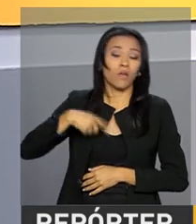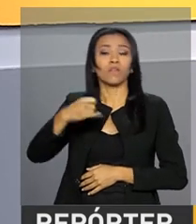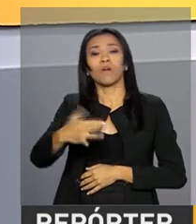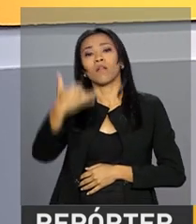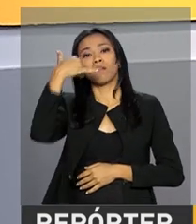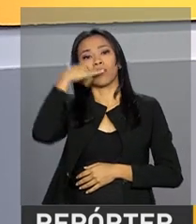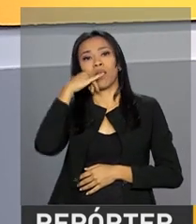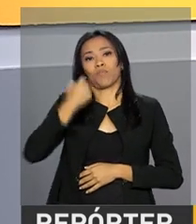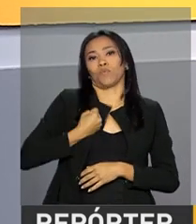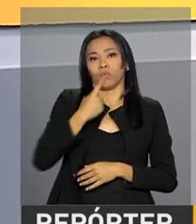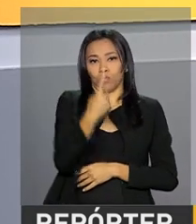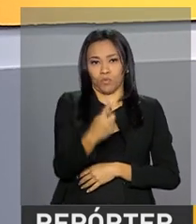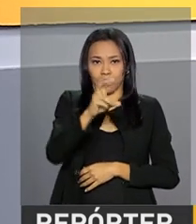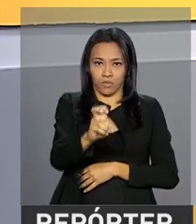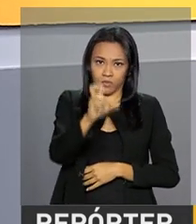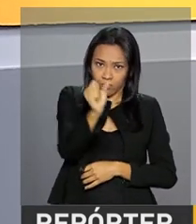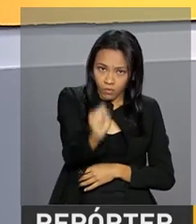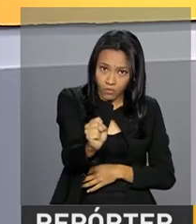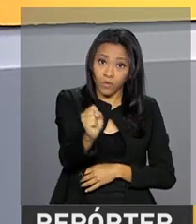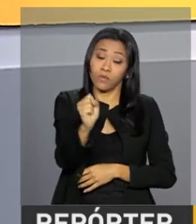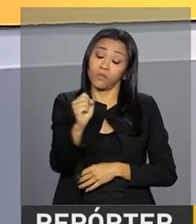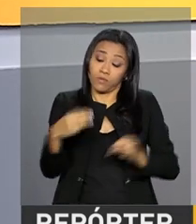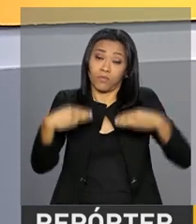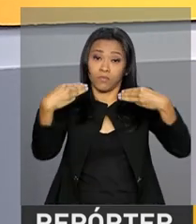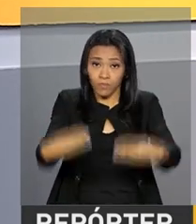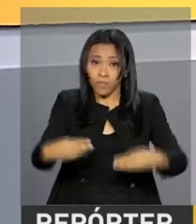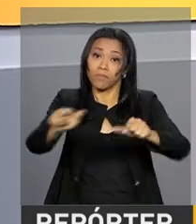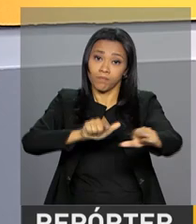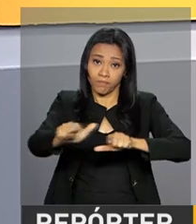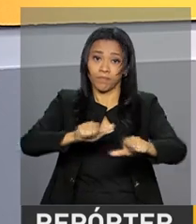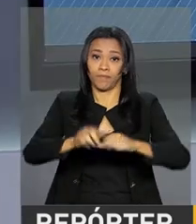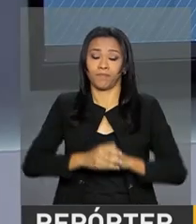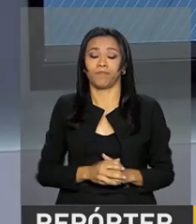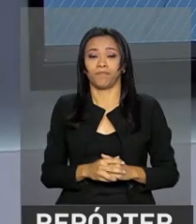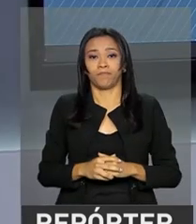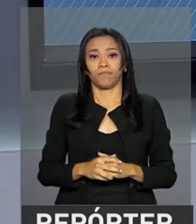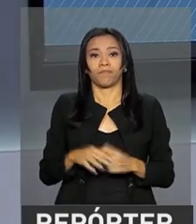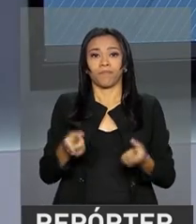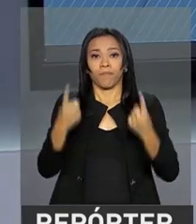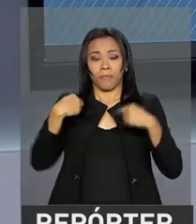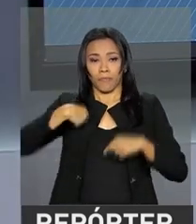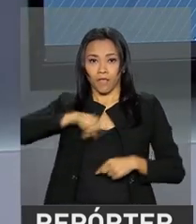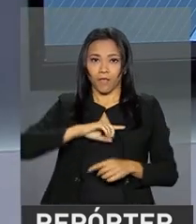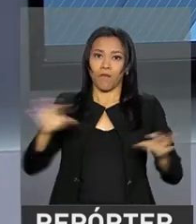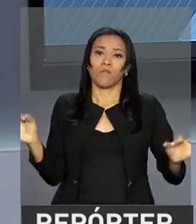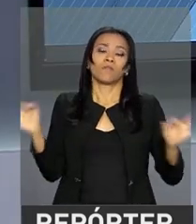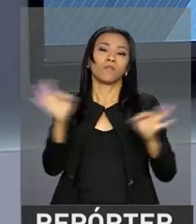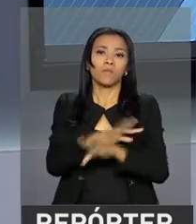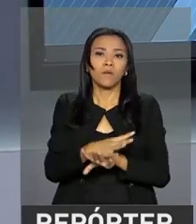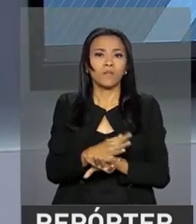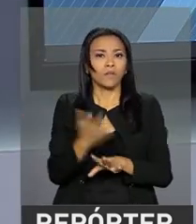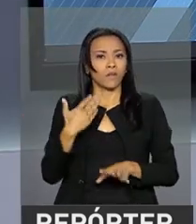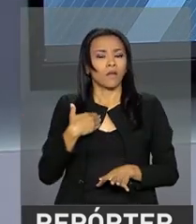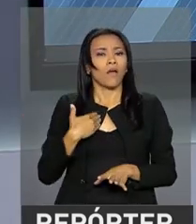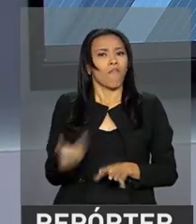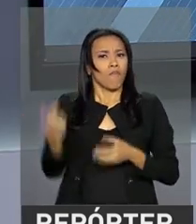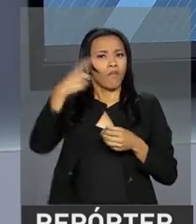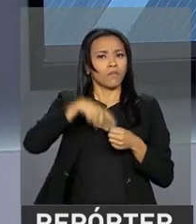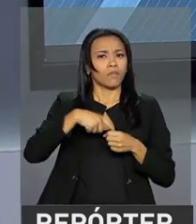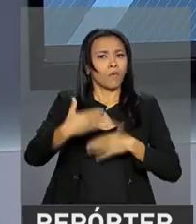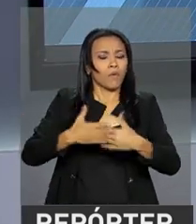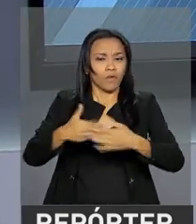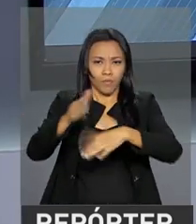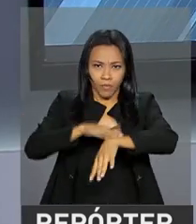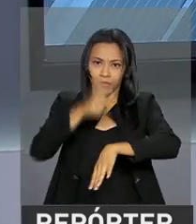ligar para o telefone 15 8 do ministério do trabalho e nós ficamos por aqui voltamos a qualquer